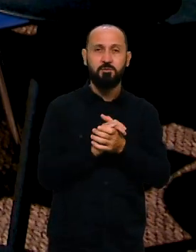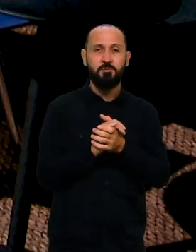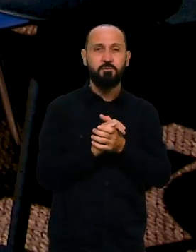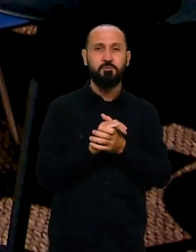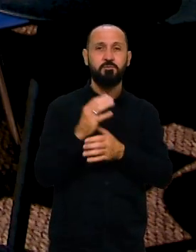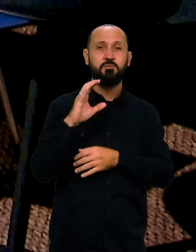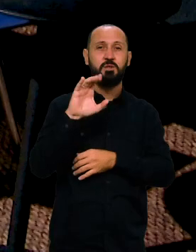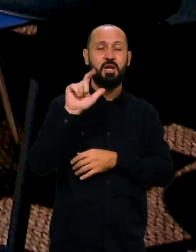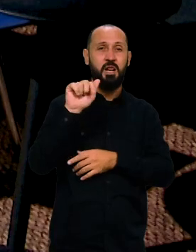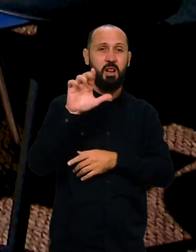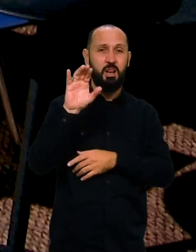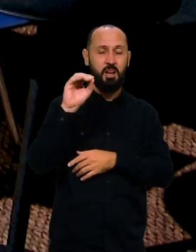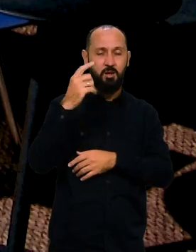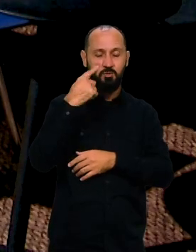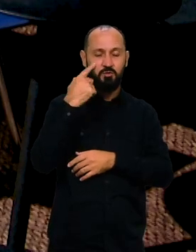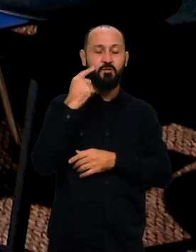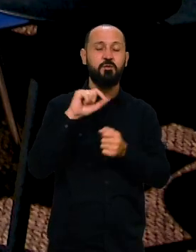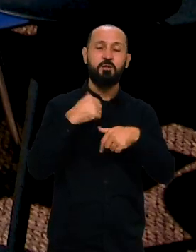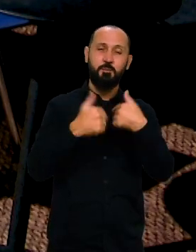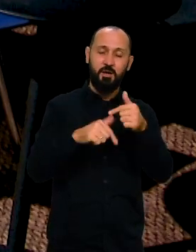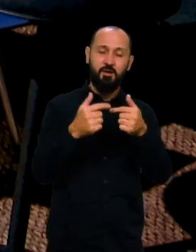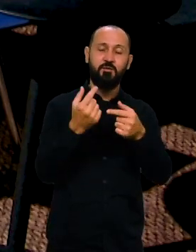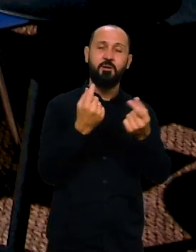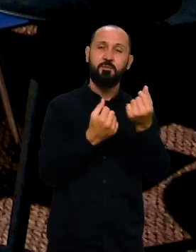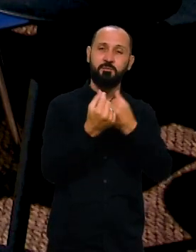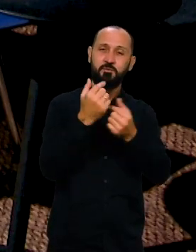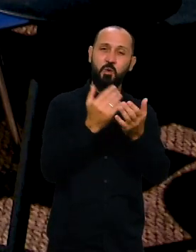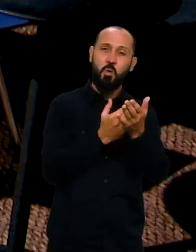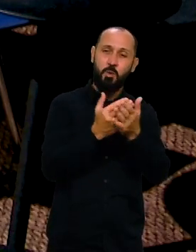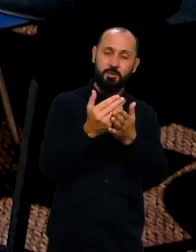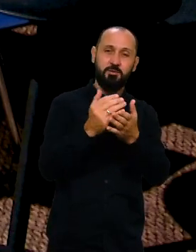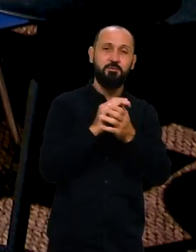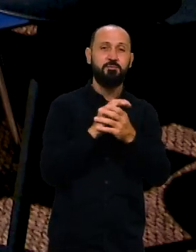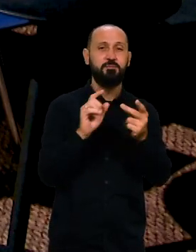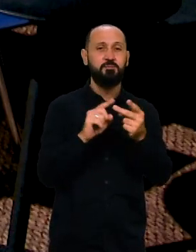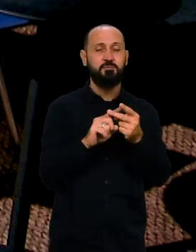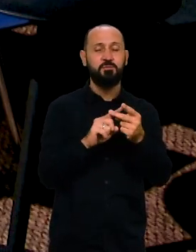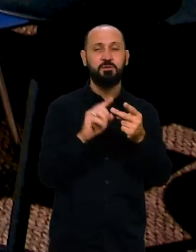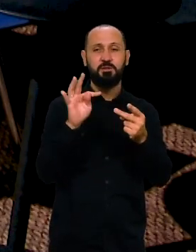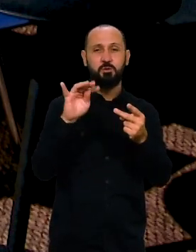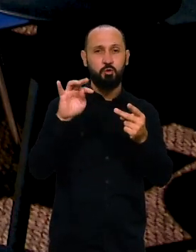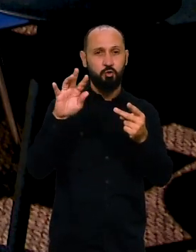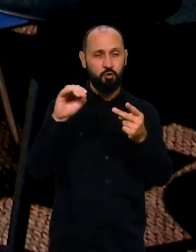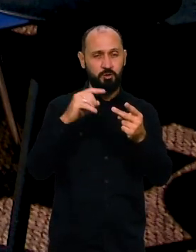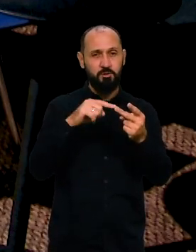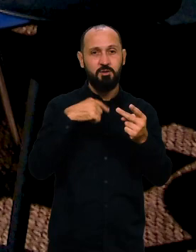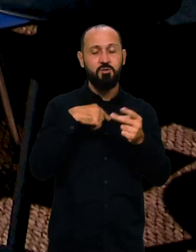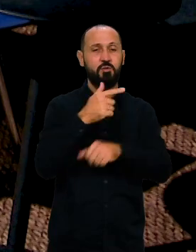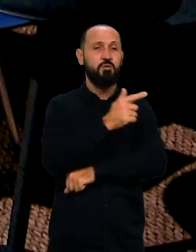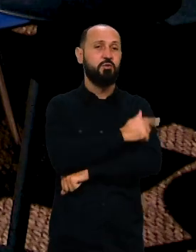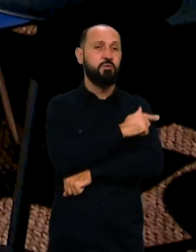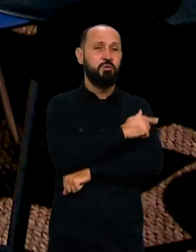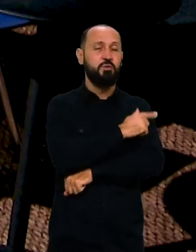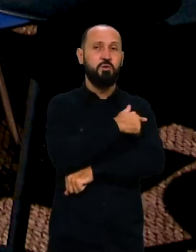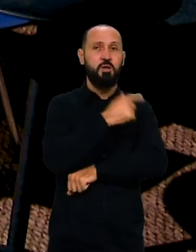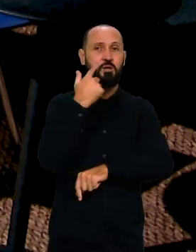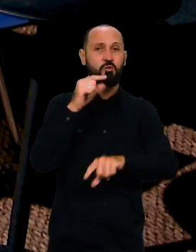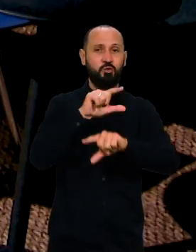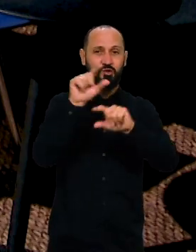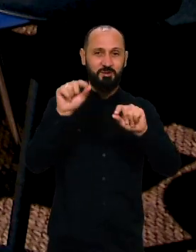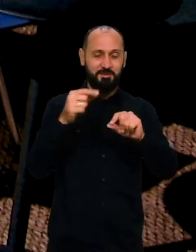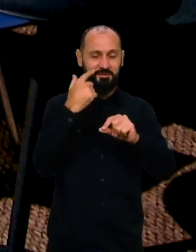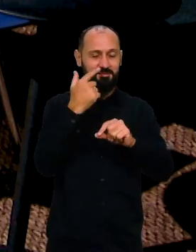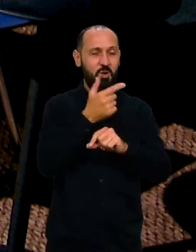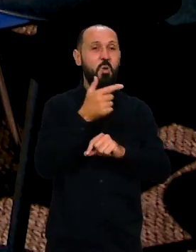até o Cláudio Mendonça, por exemplo, fazia economia na época, eu estava começando administração, tinha o Tito Estanqueiro, isso que